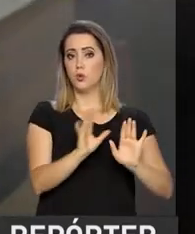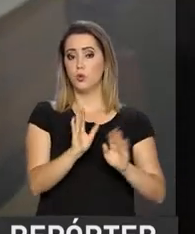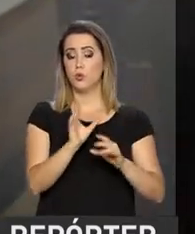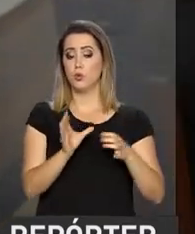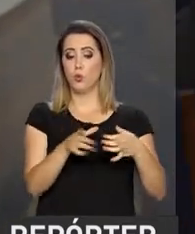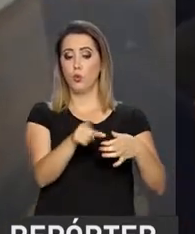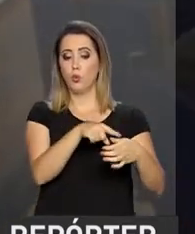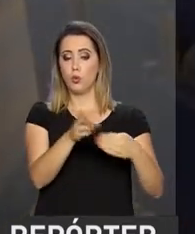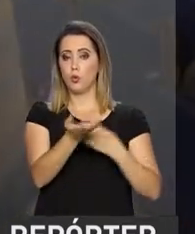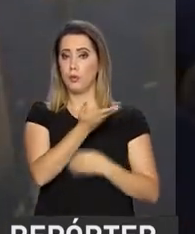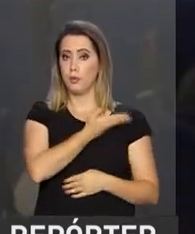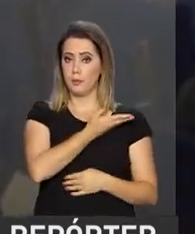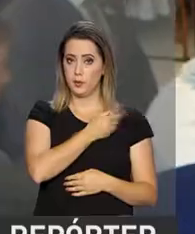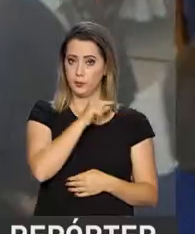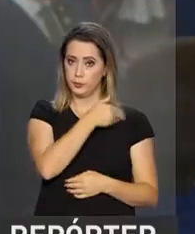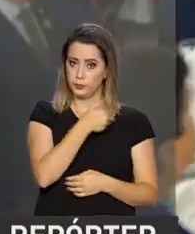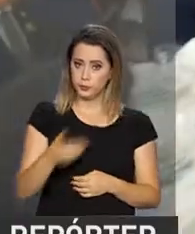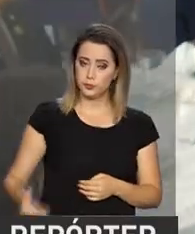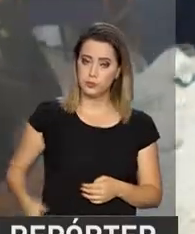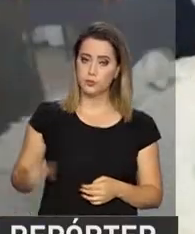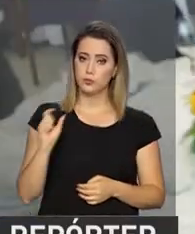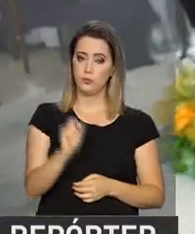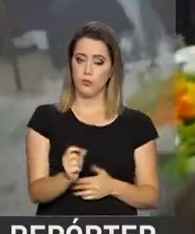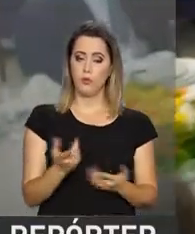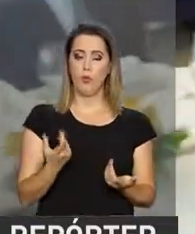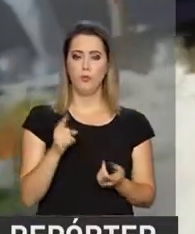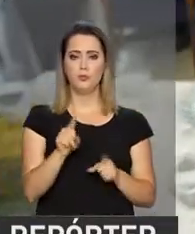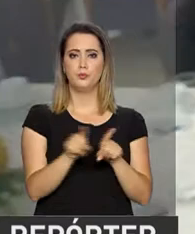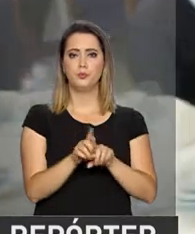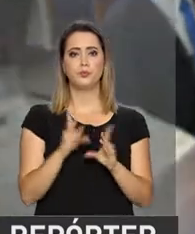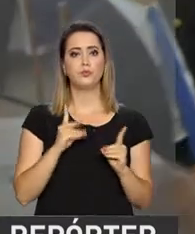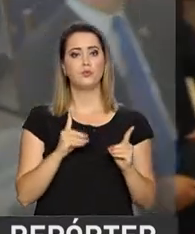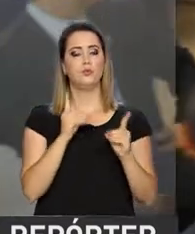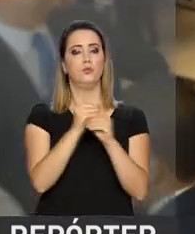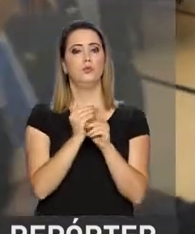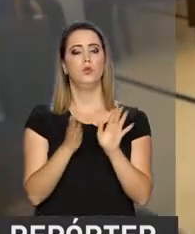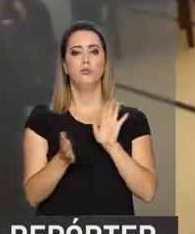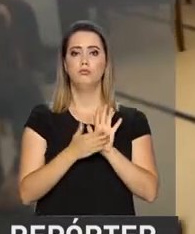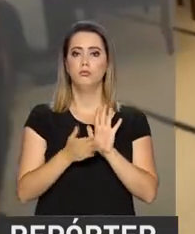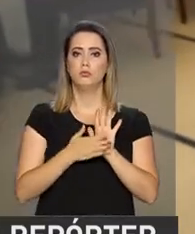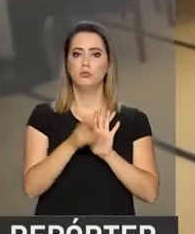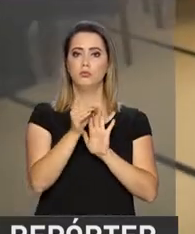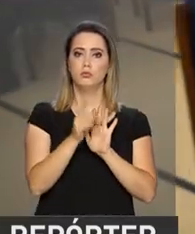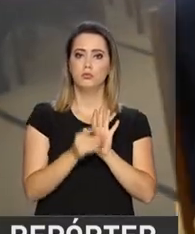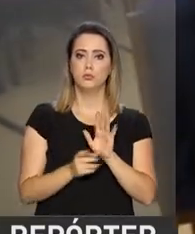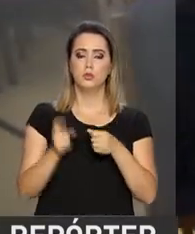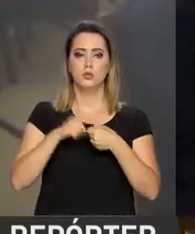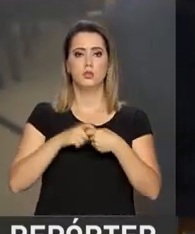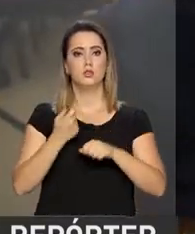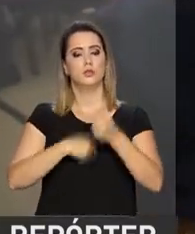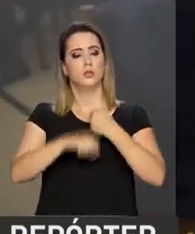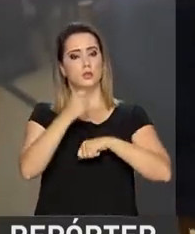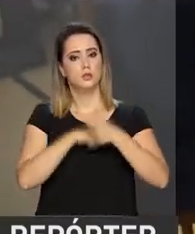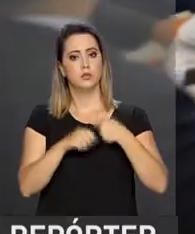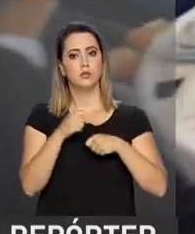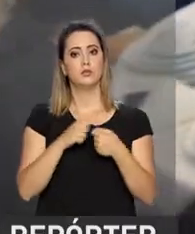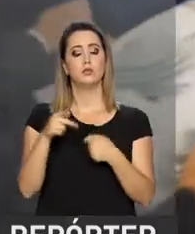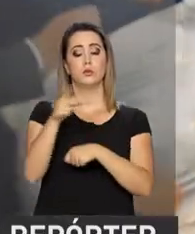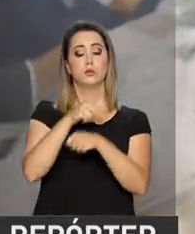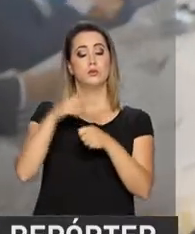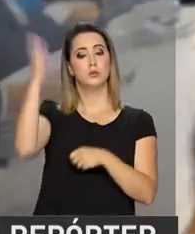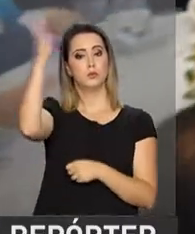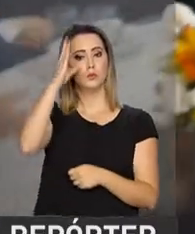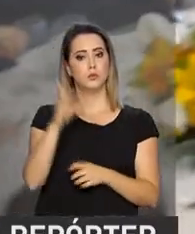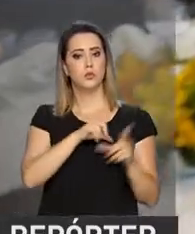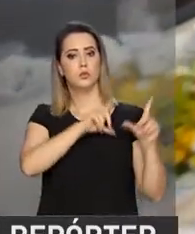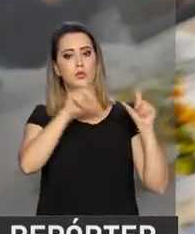na câmara dos deputados no encontro o presidente michel temer apresentou dados de recuperação da economia brasileira como a